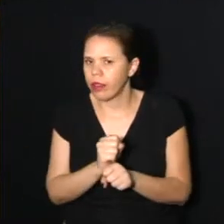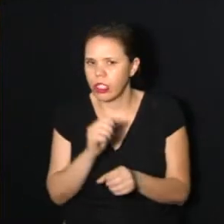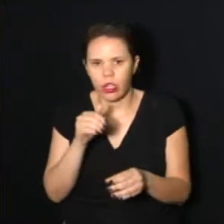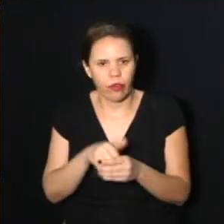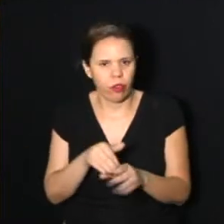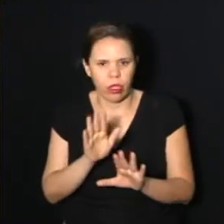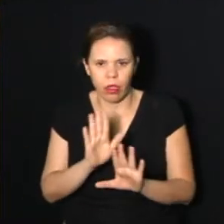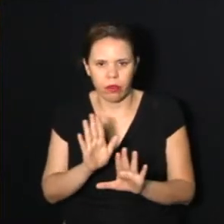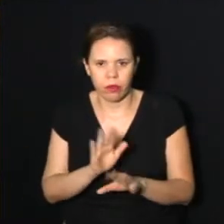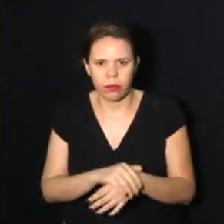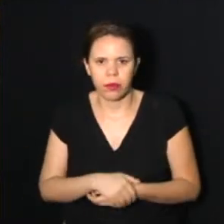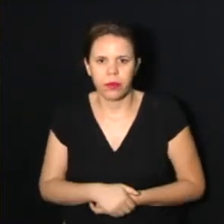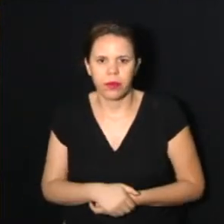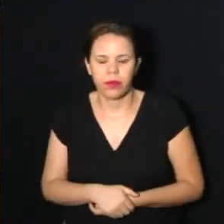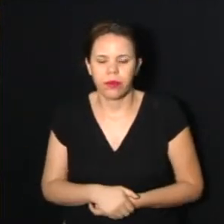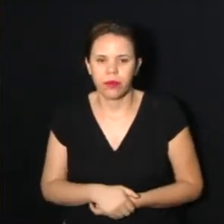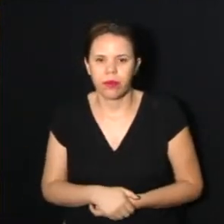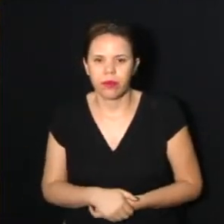votação.